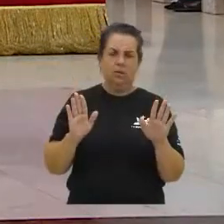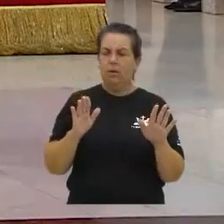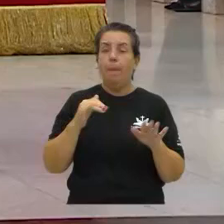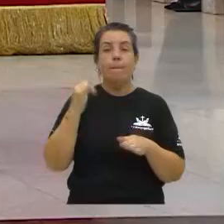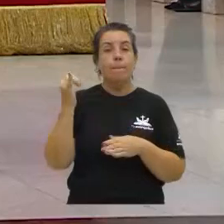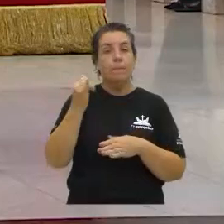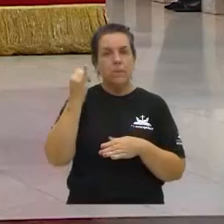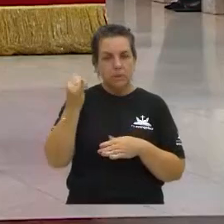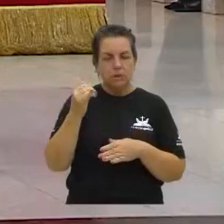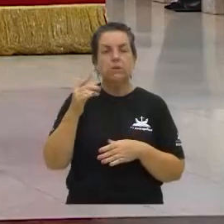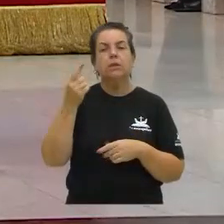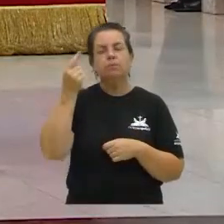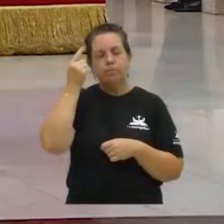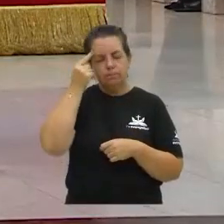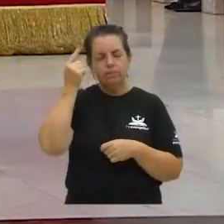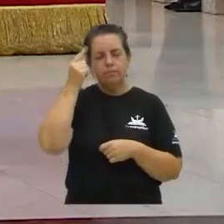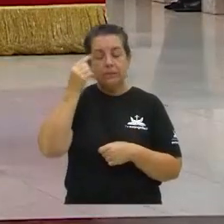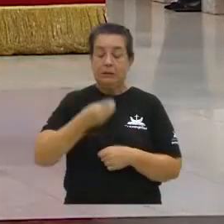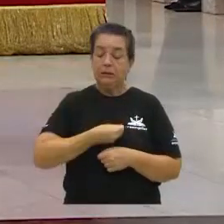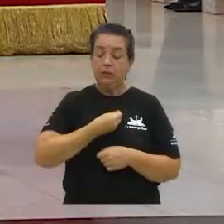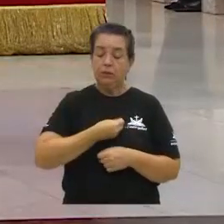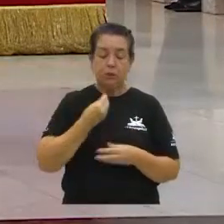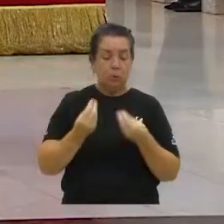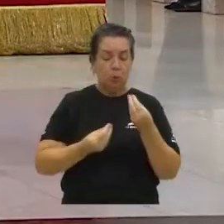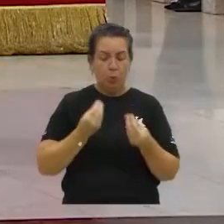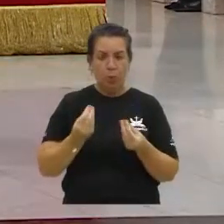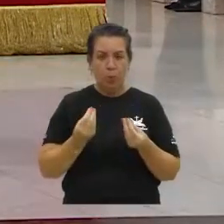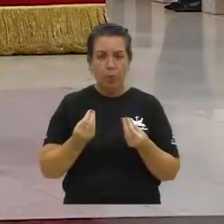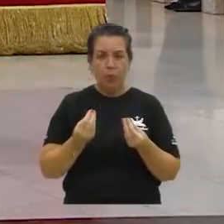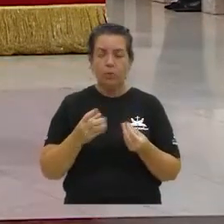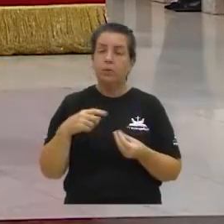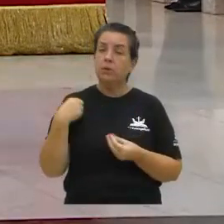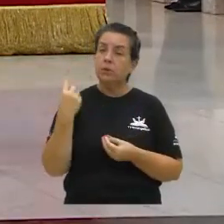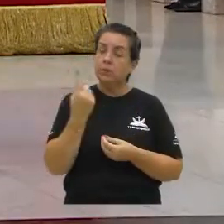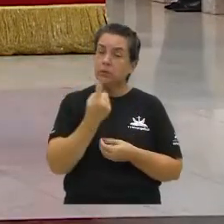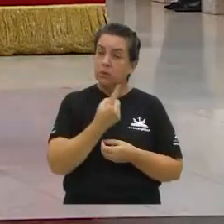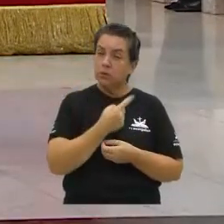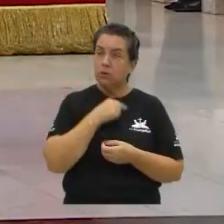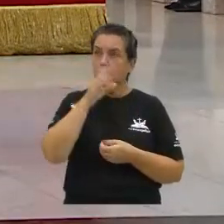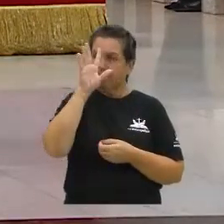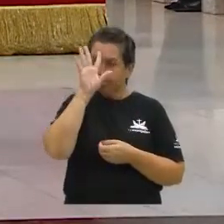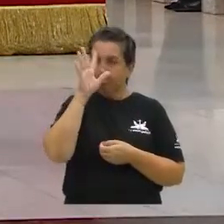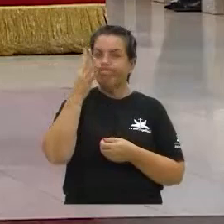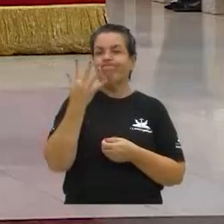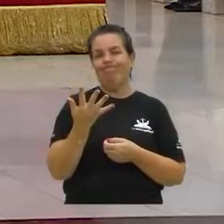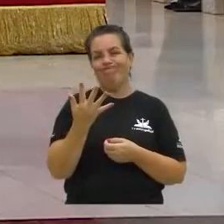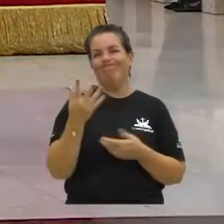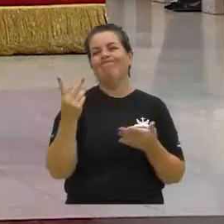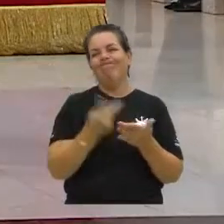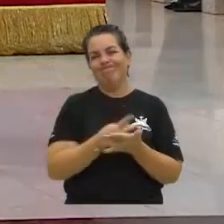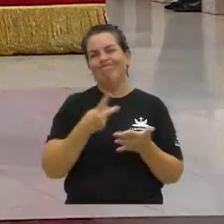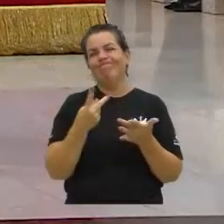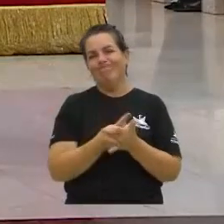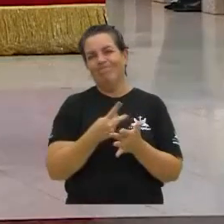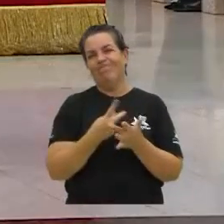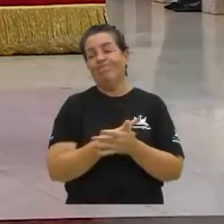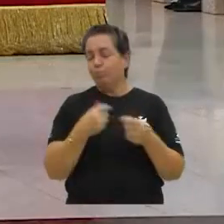mas uma avaliação da vida, das nossas decisões erradas.